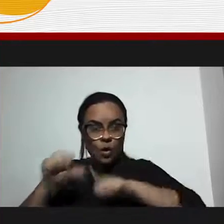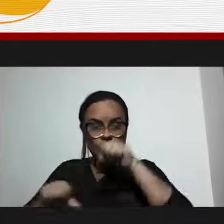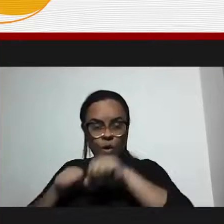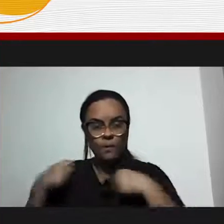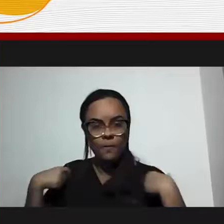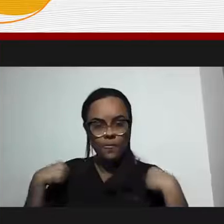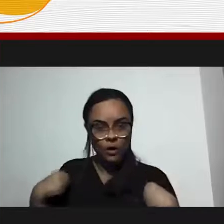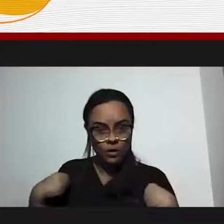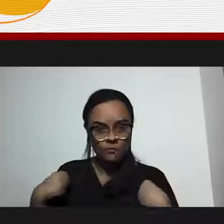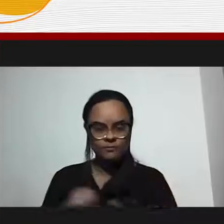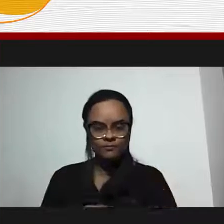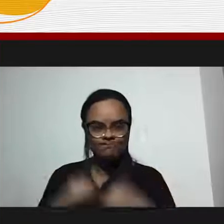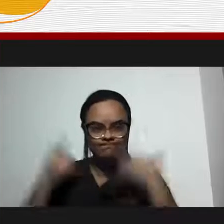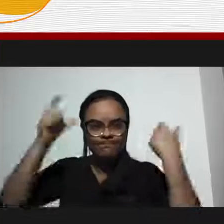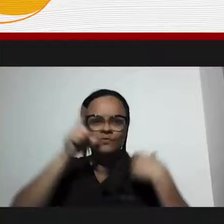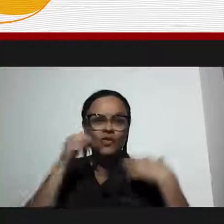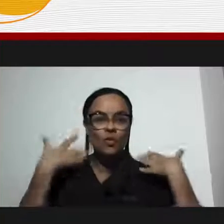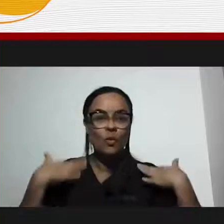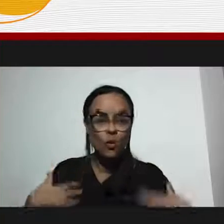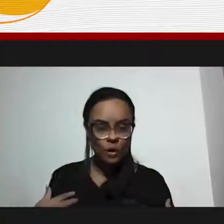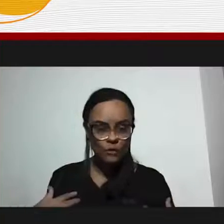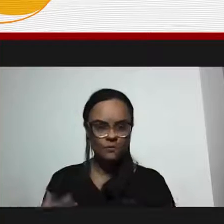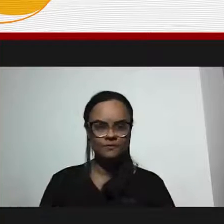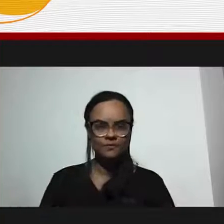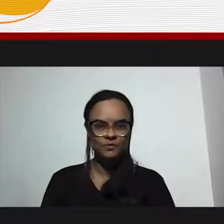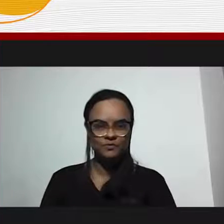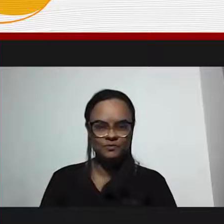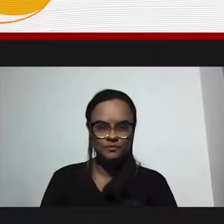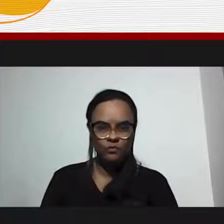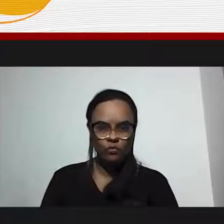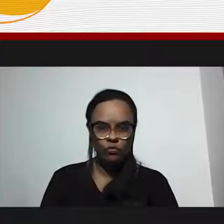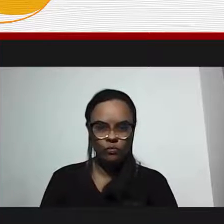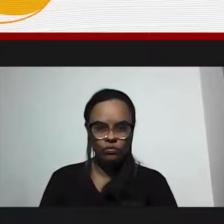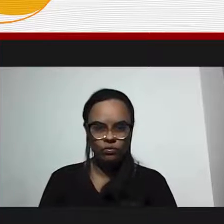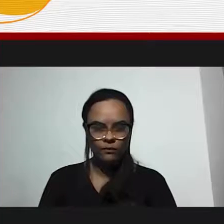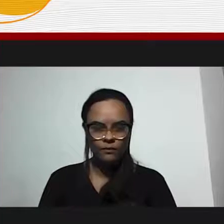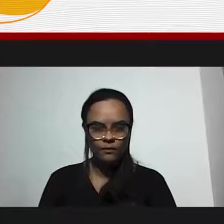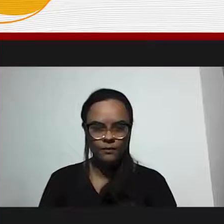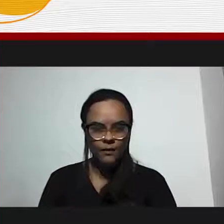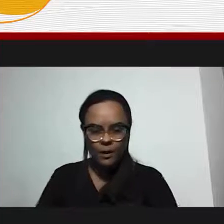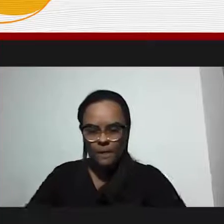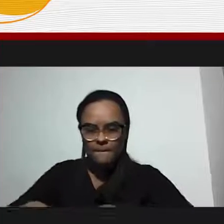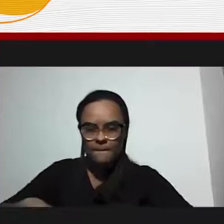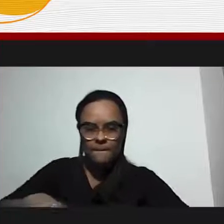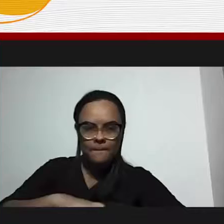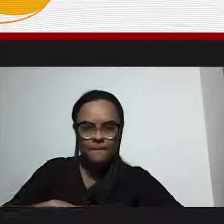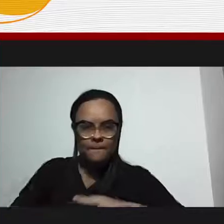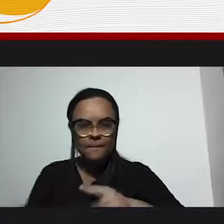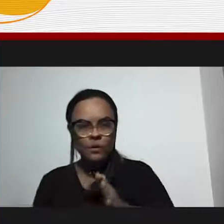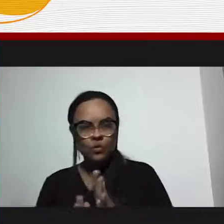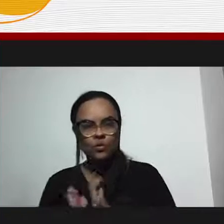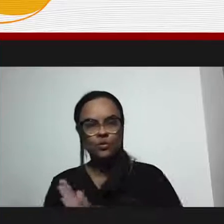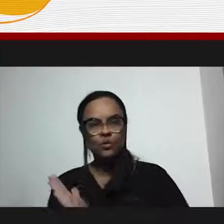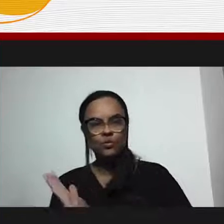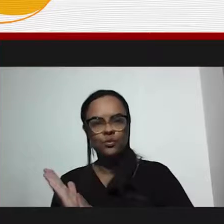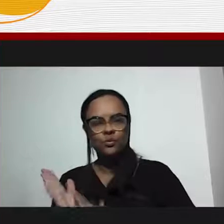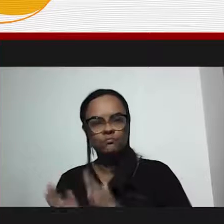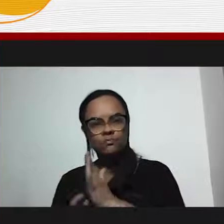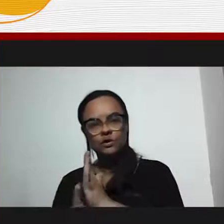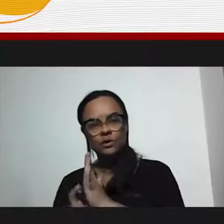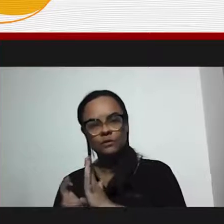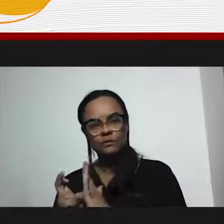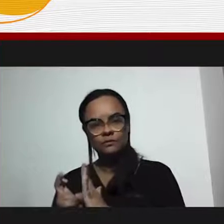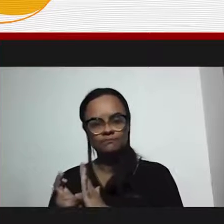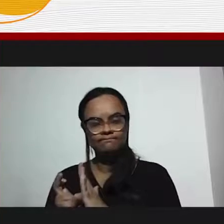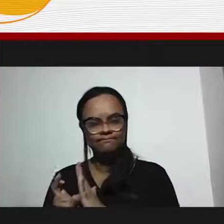Só que como eu estava todo molhado, eu comecei a rodar a cadeira e fui subir o degrauzinho